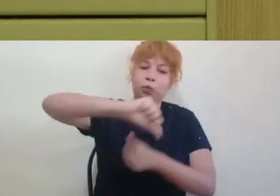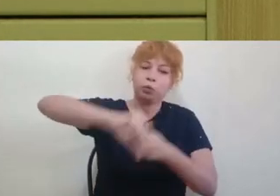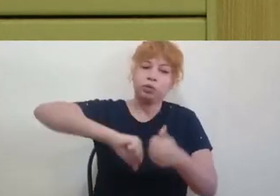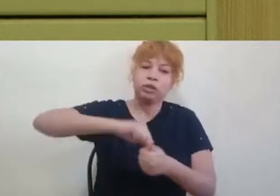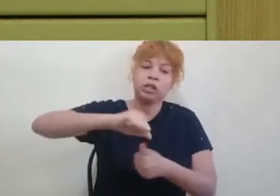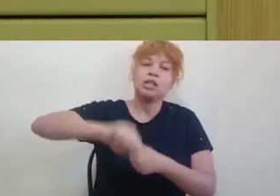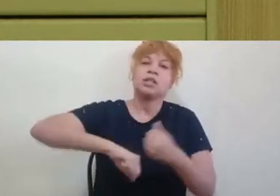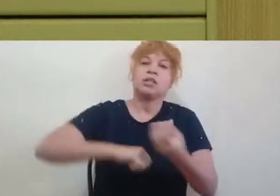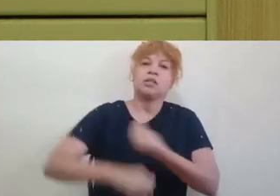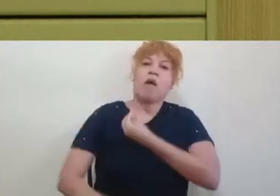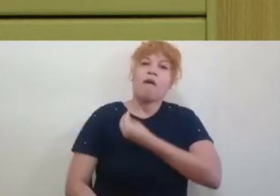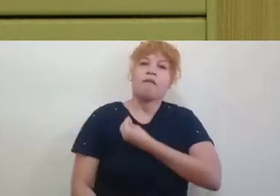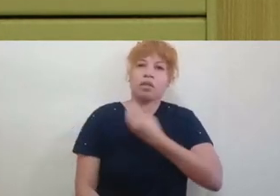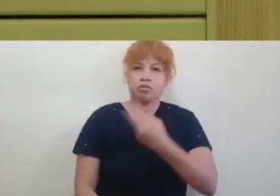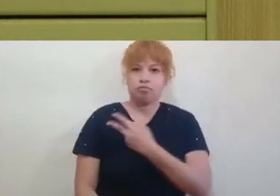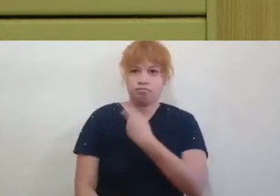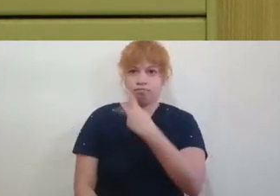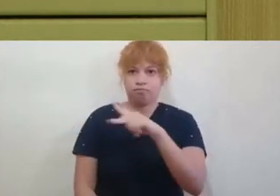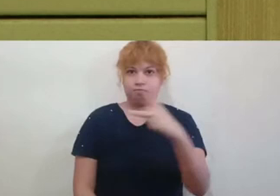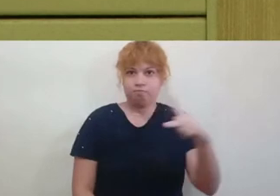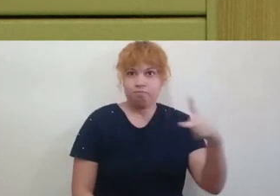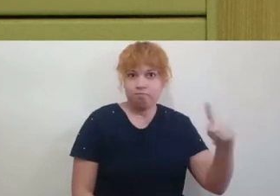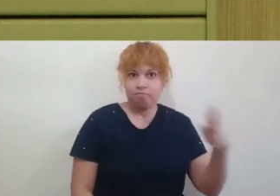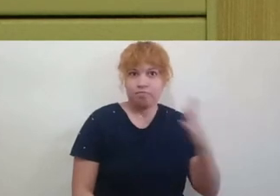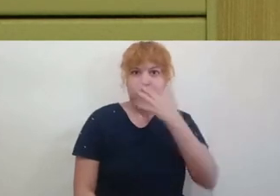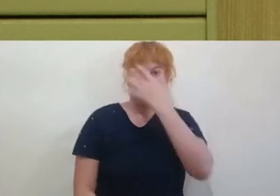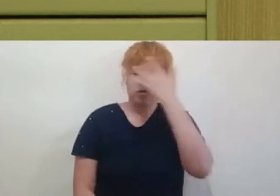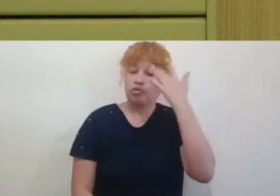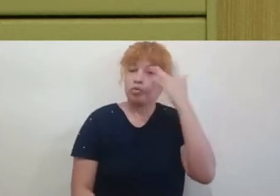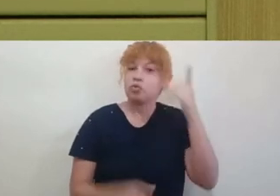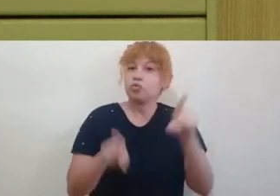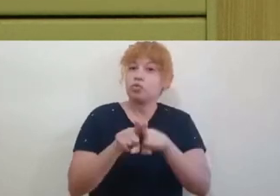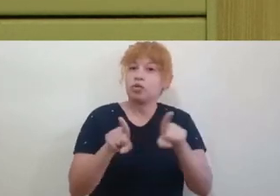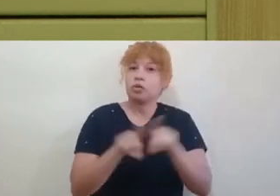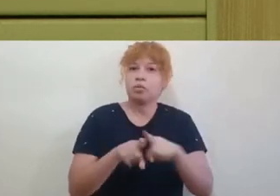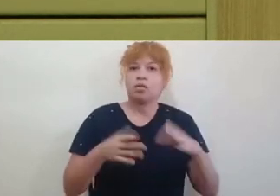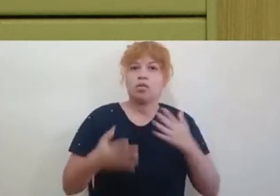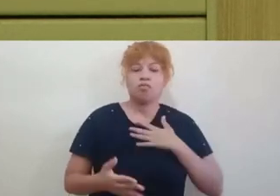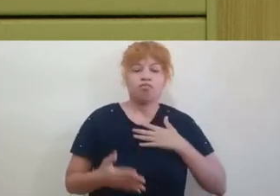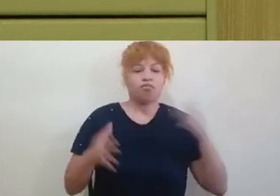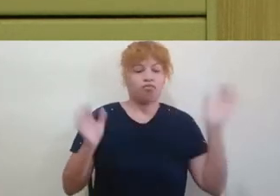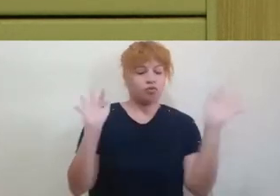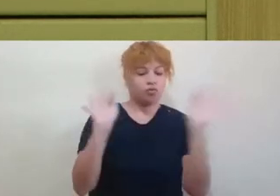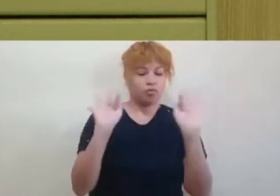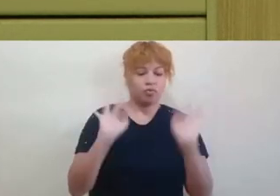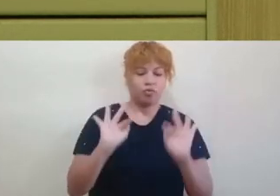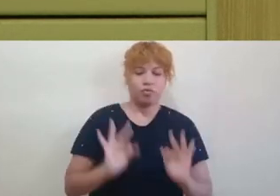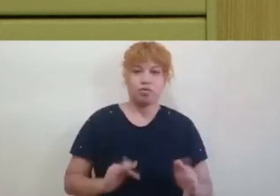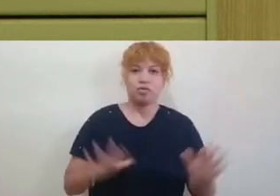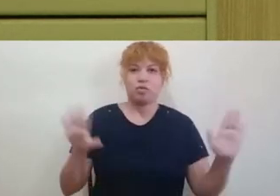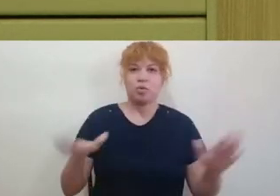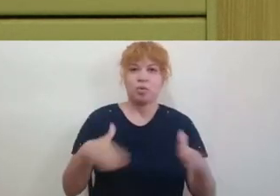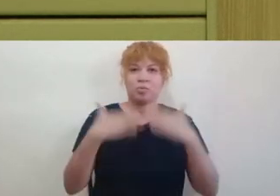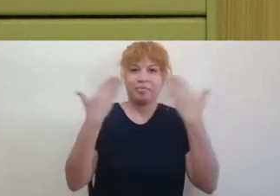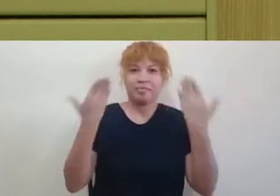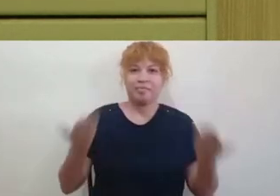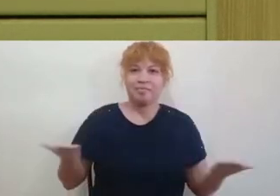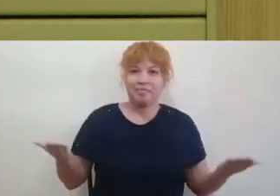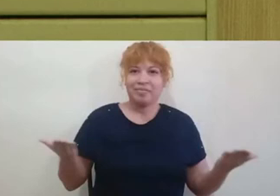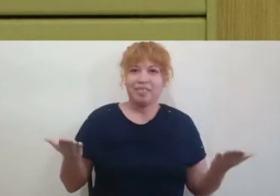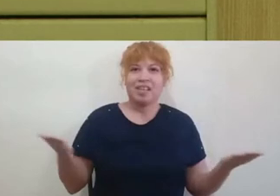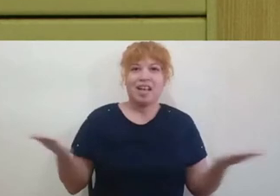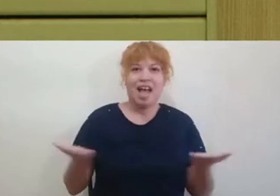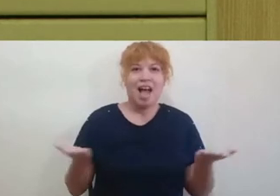muitos, é um projeto coletivo, nós poderíamos, segundo Paulo Freire, dizer: nos orgulhamos